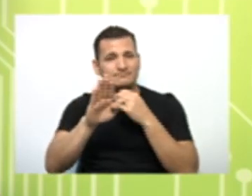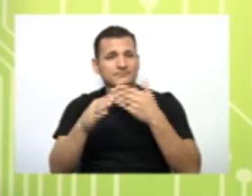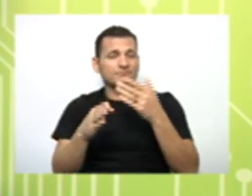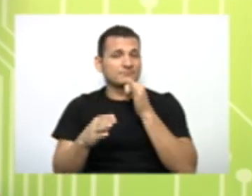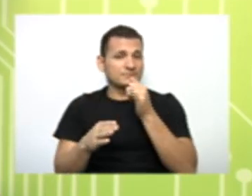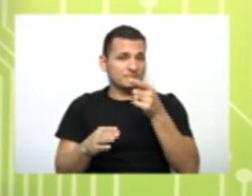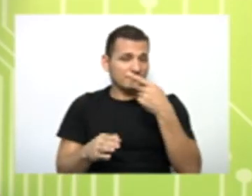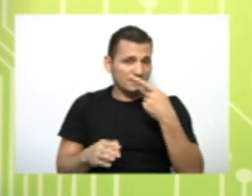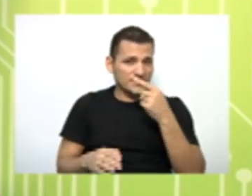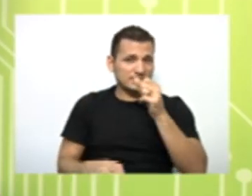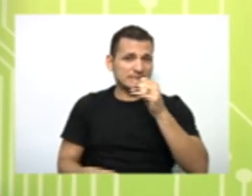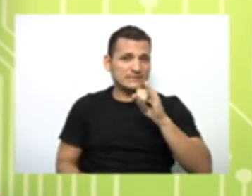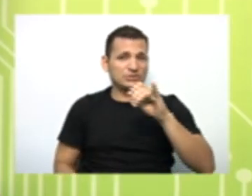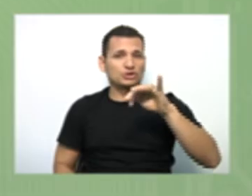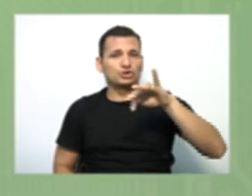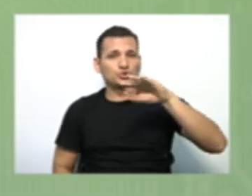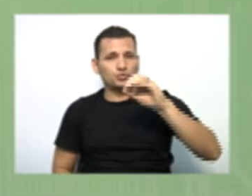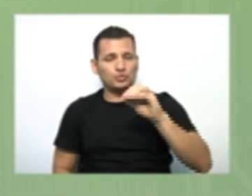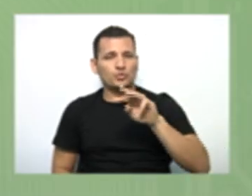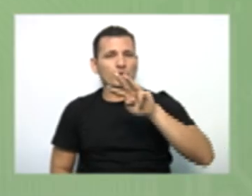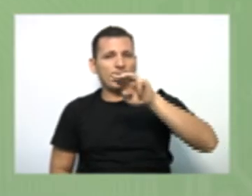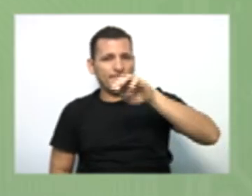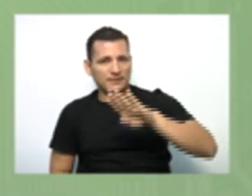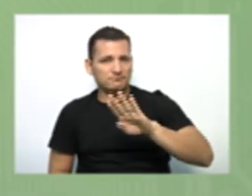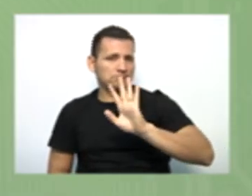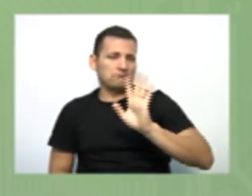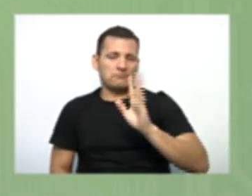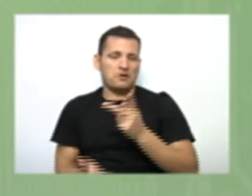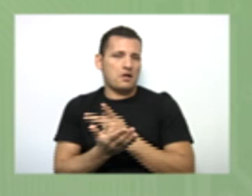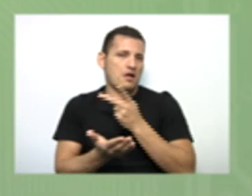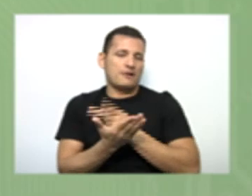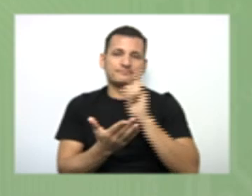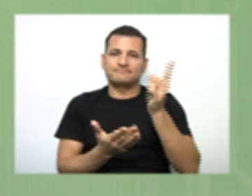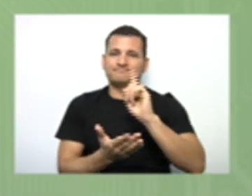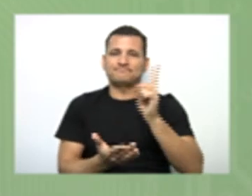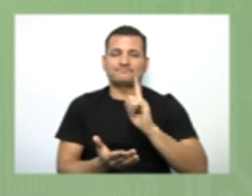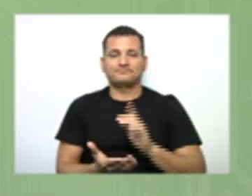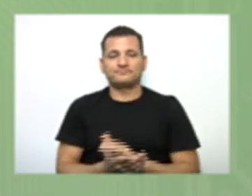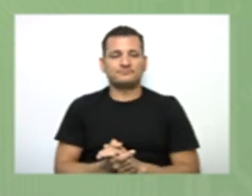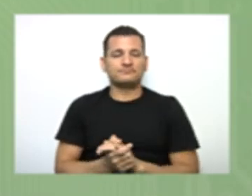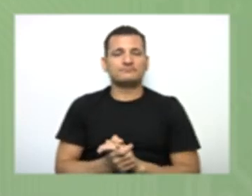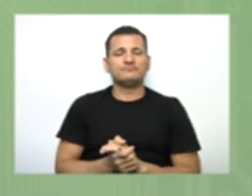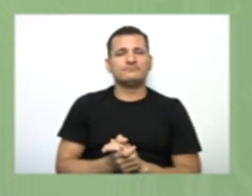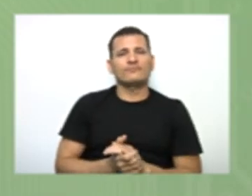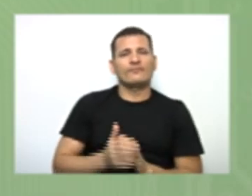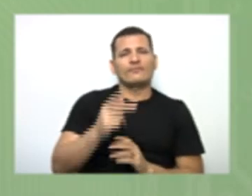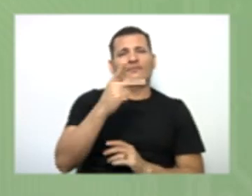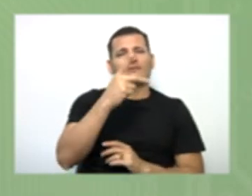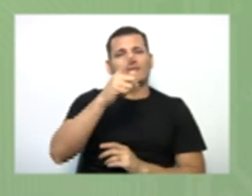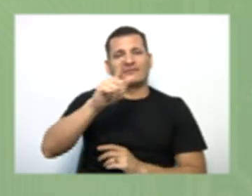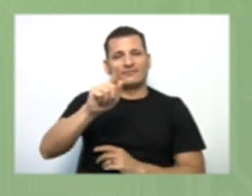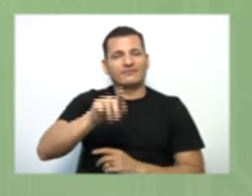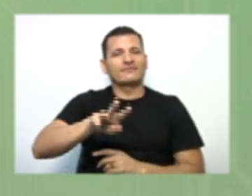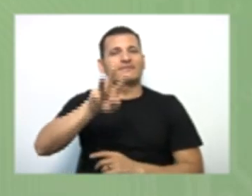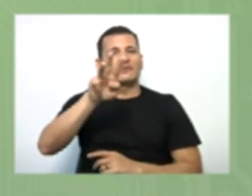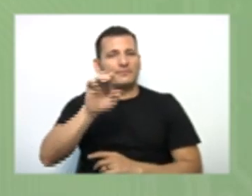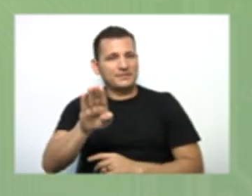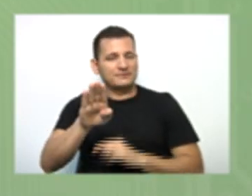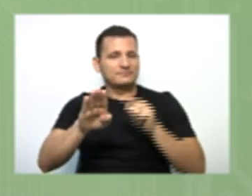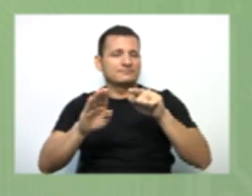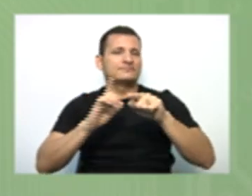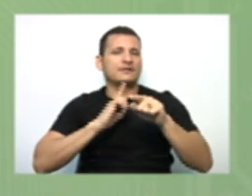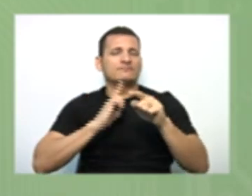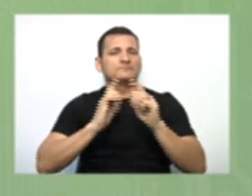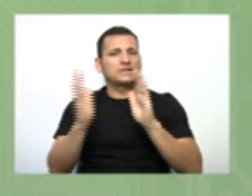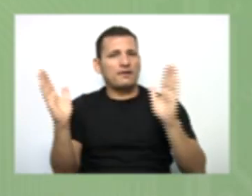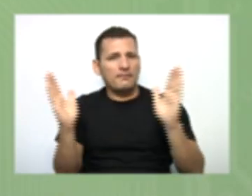não está errado, certo? Então, caminhando aqui, as páginas web possuem tamanho e